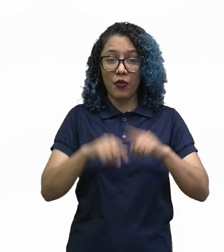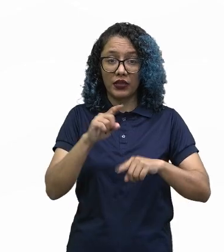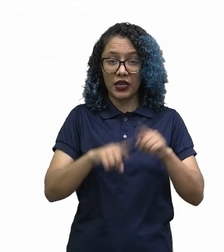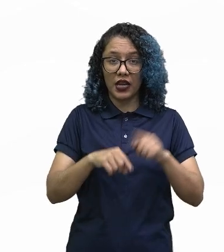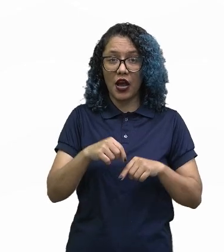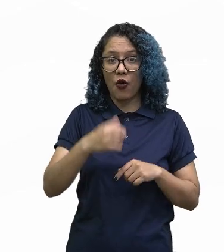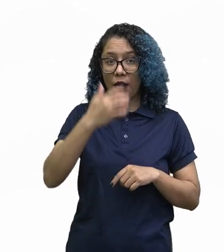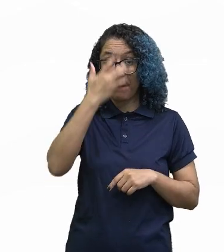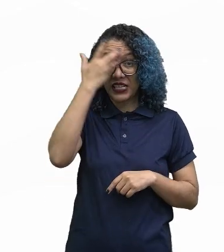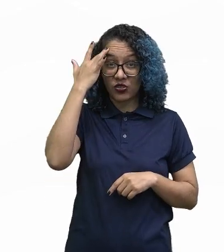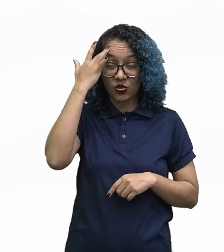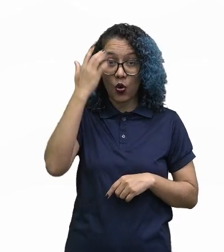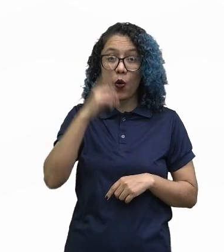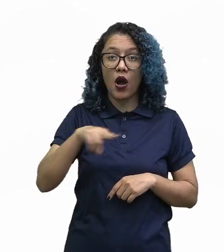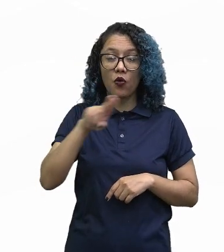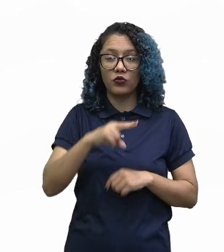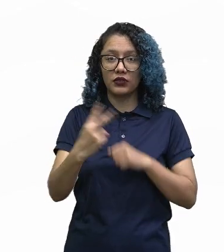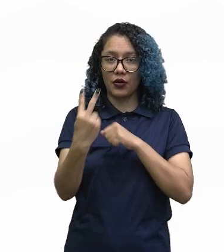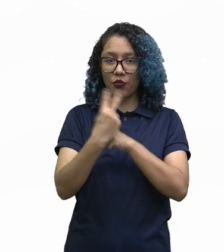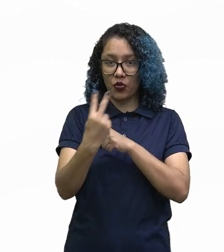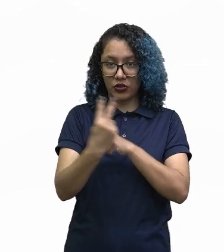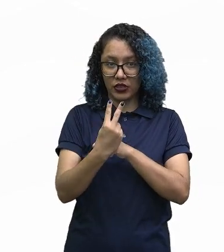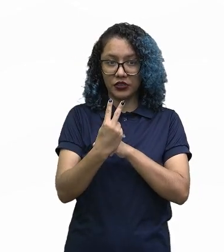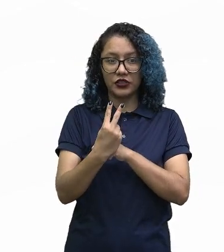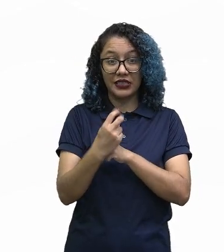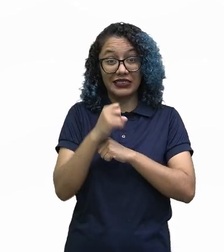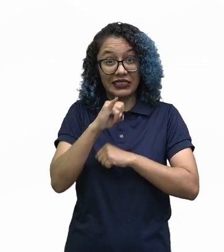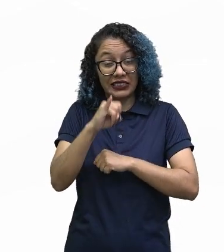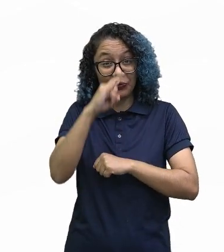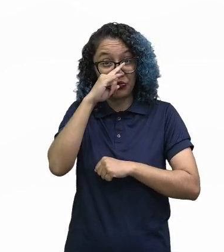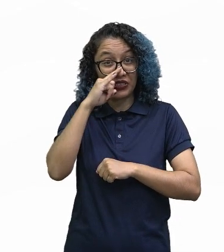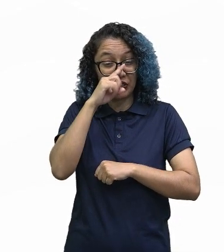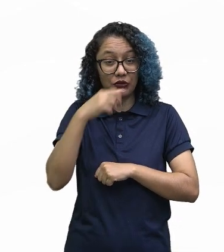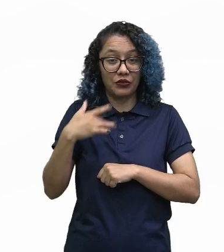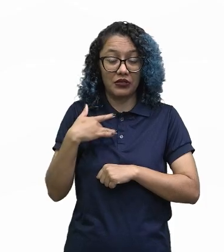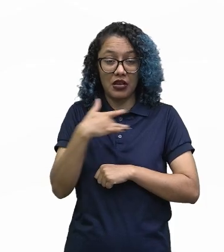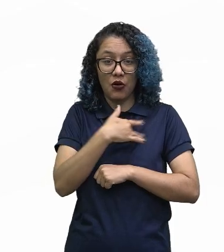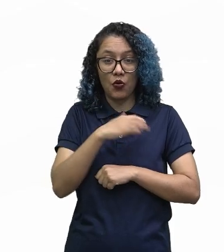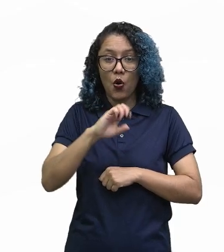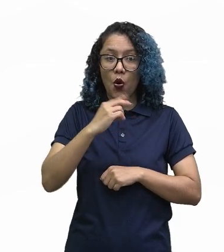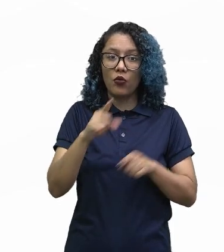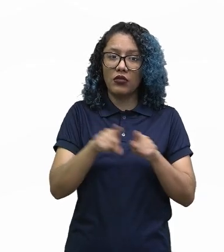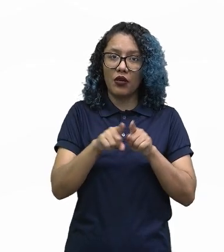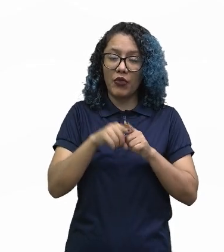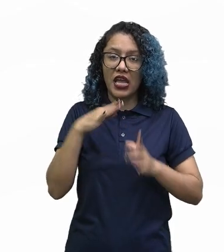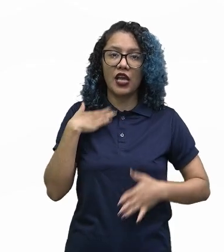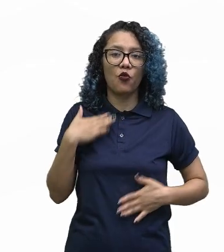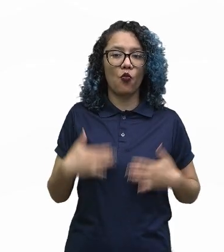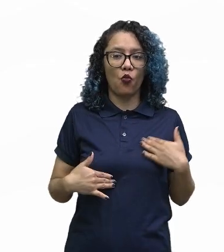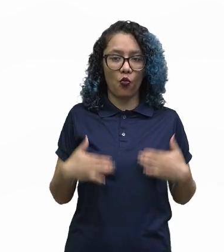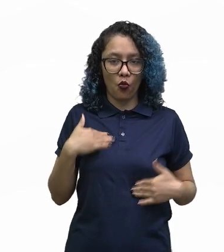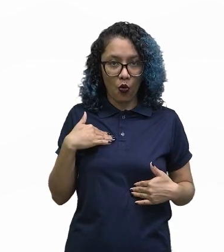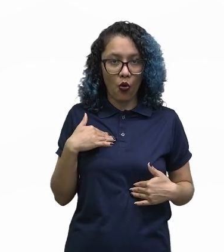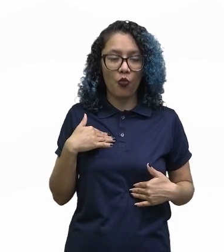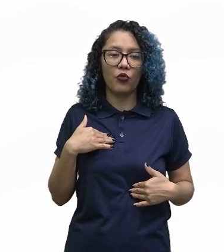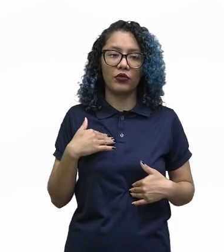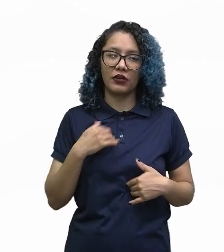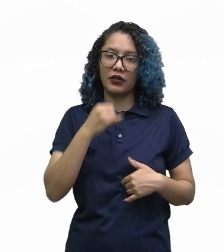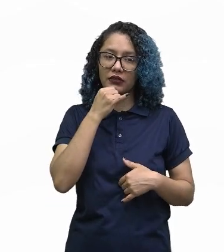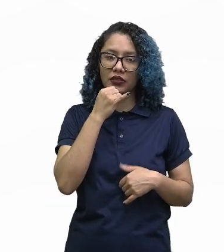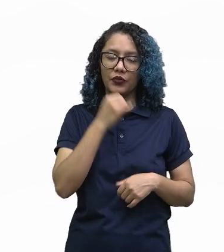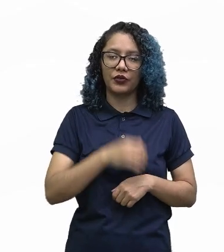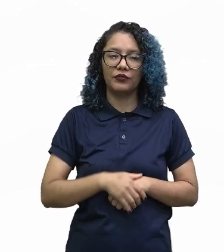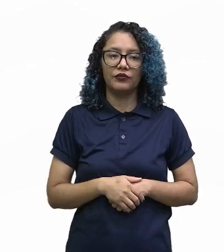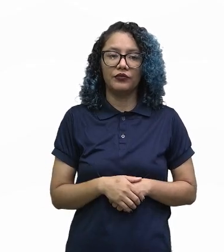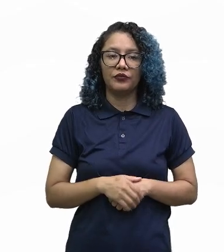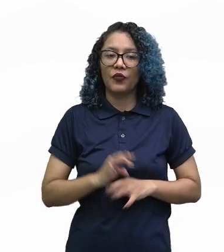se proteger de riscos específicos à sua saúde ou integridade física. E aí, claro, aqui tem alguns exemplos,